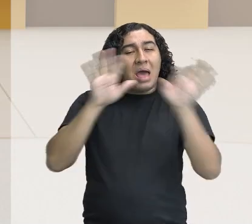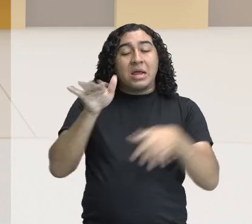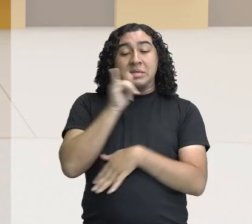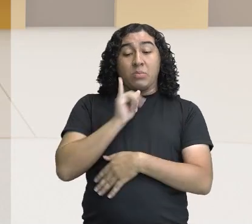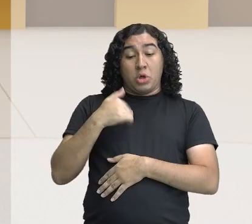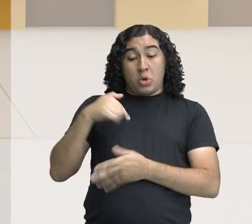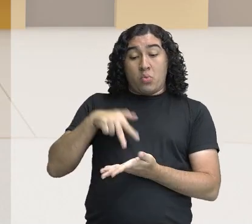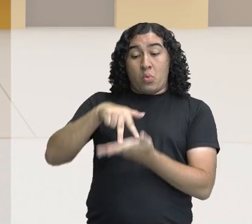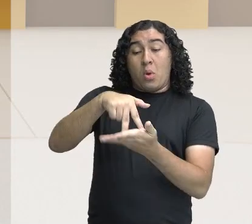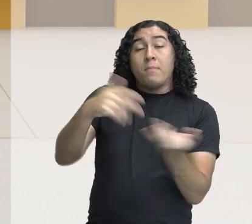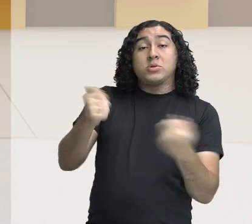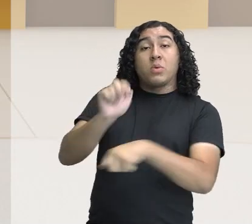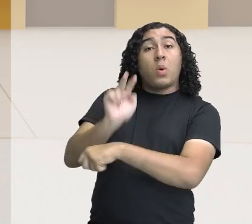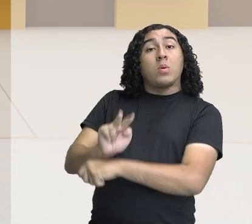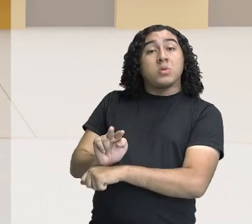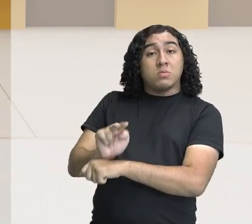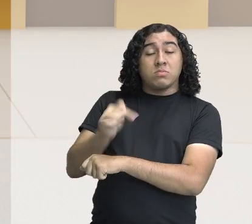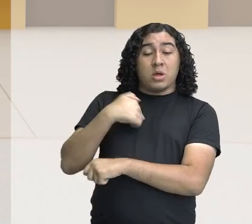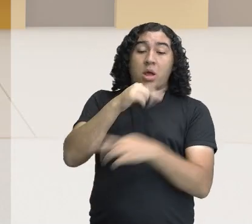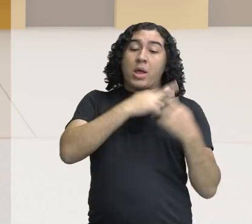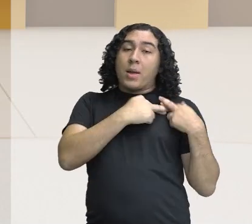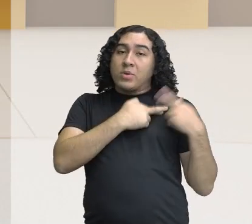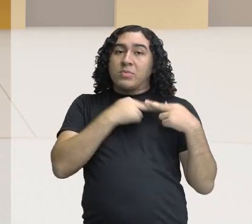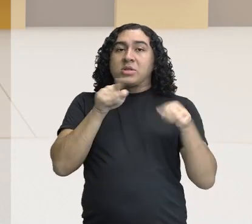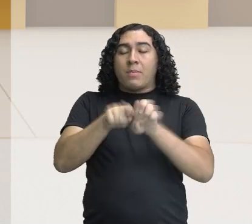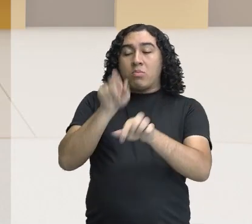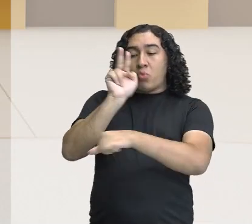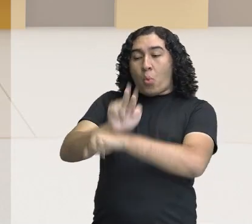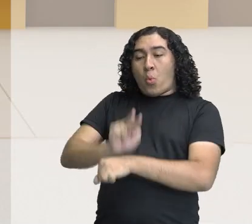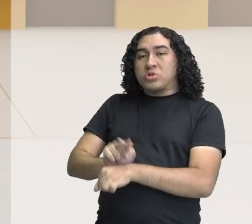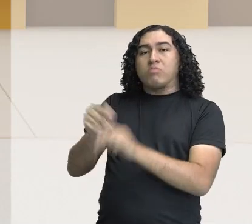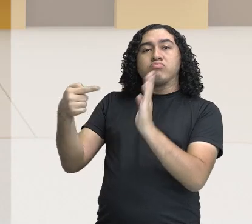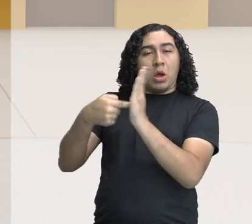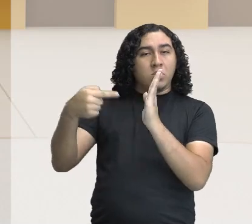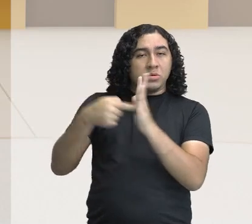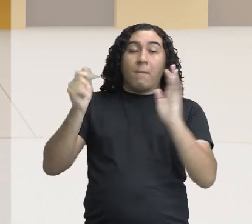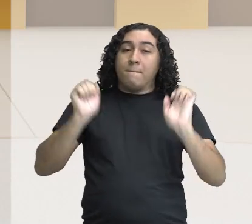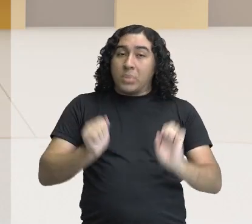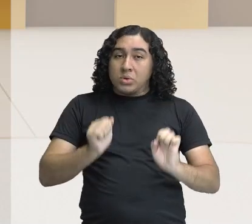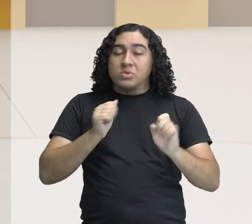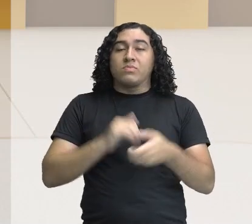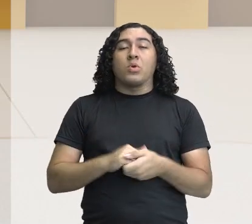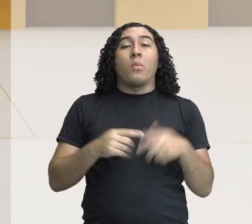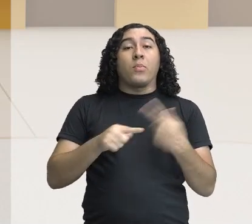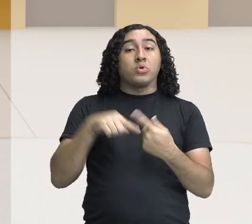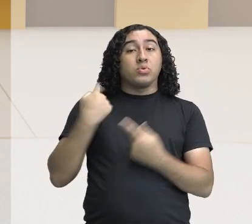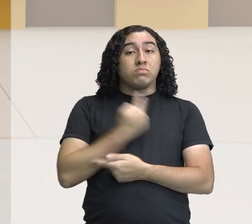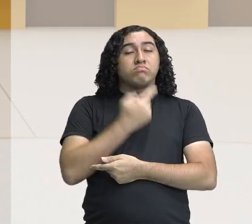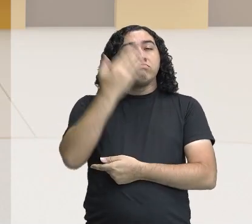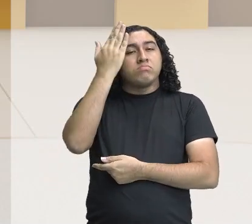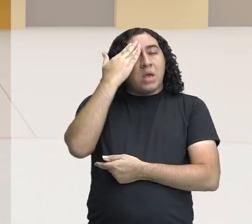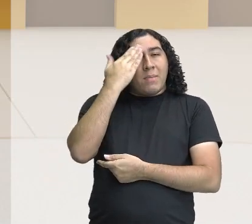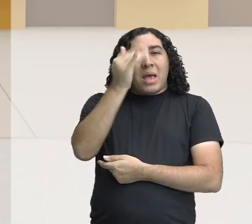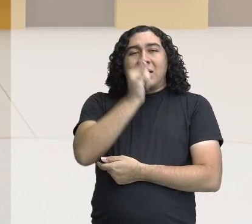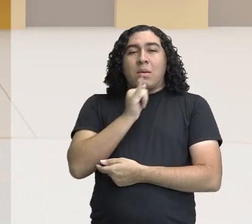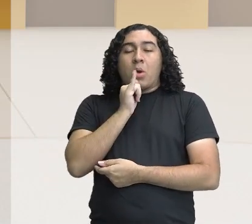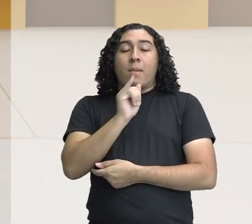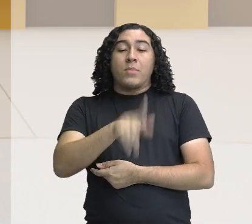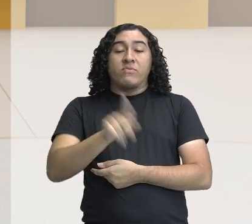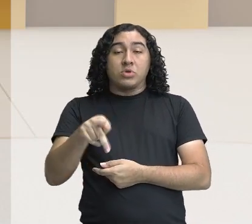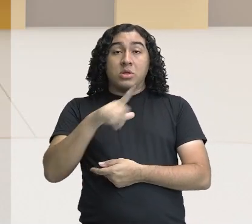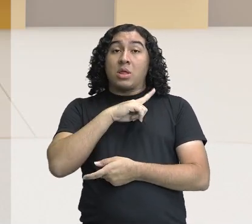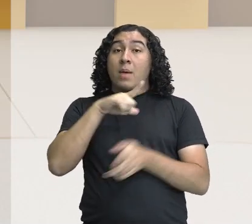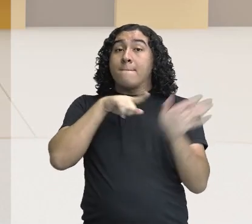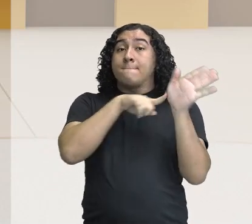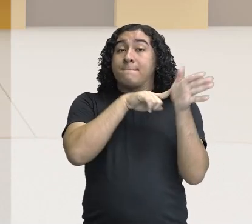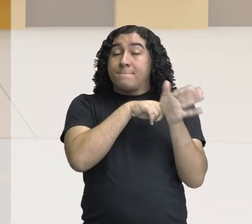estou aqui para proteger, né? Eu estou aqui para fiscalizar também, não é verdade? Porque a gente sabe que, professora, tem uns estudos aí